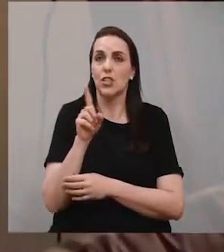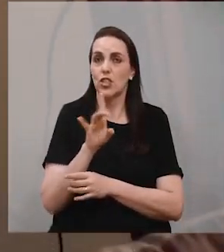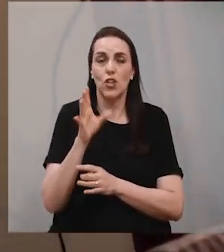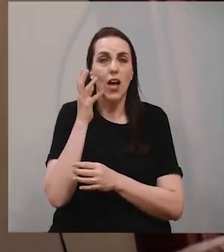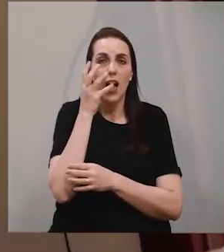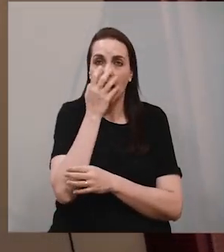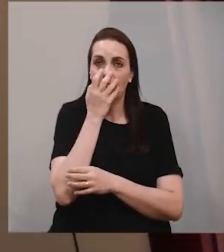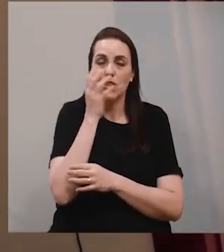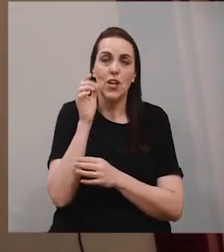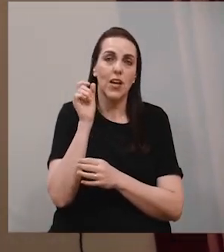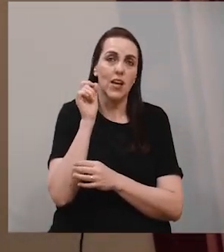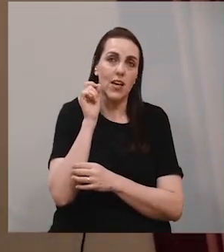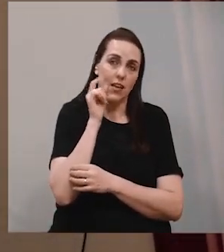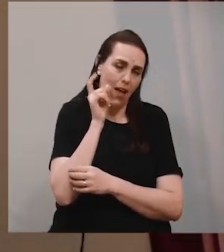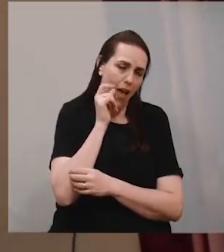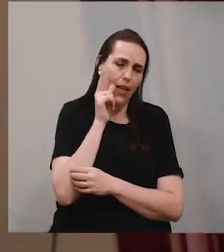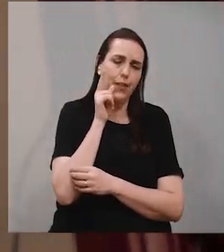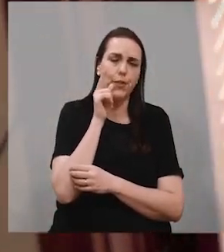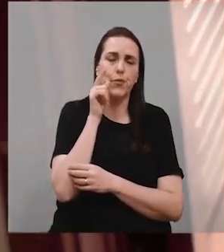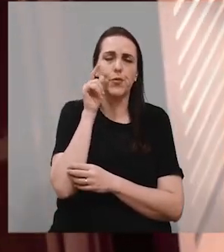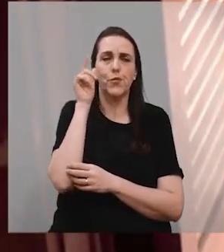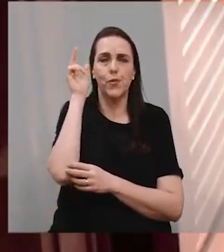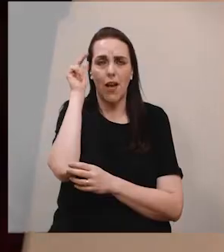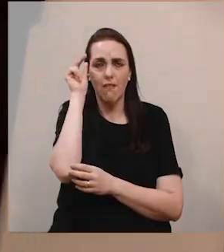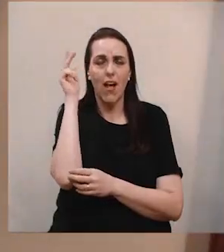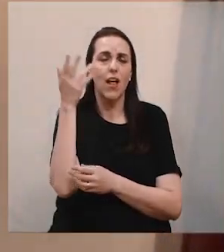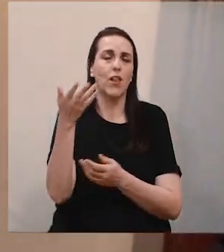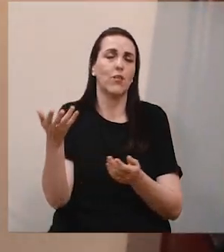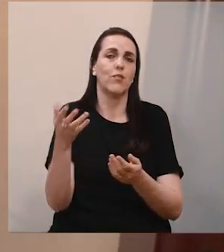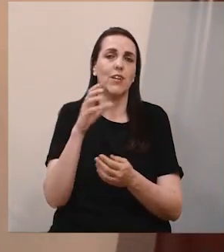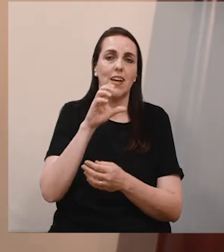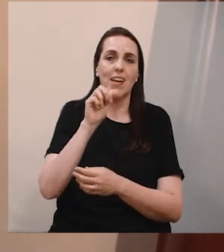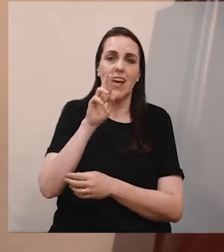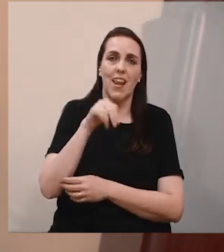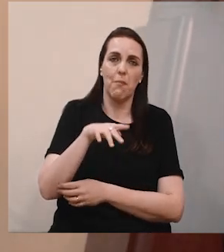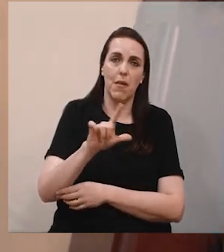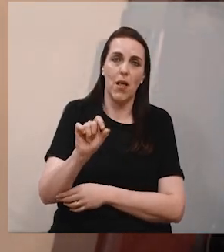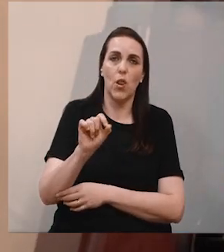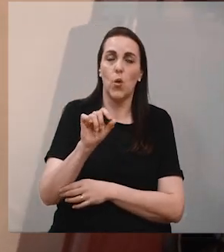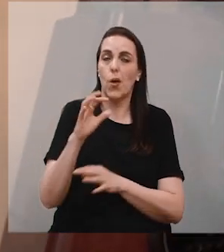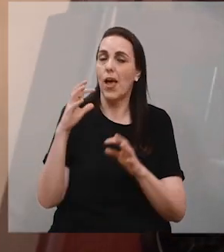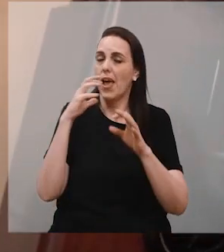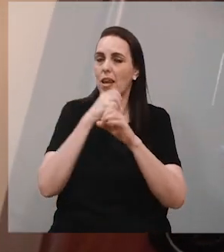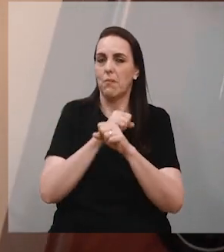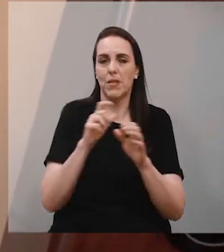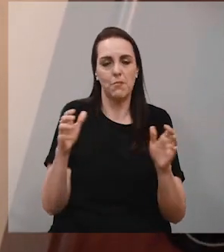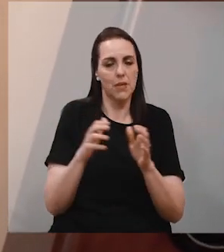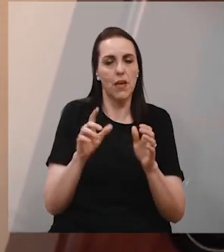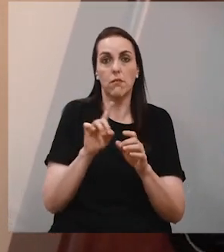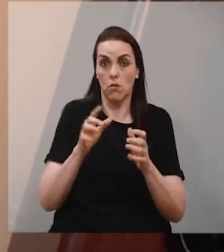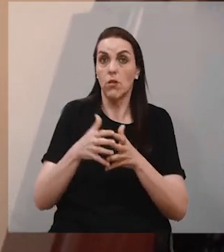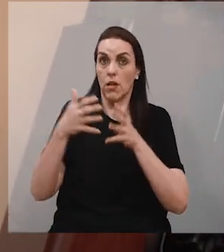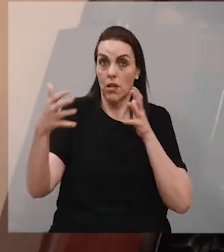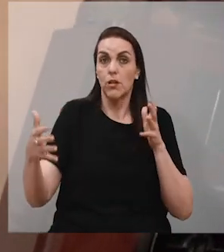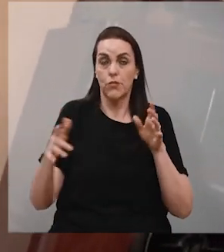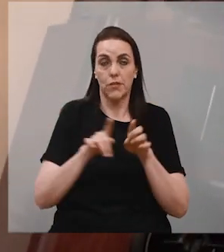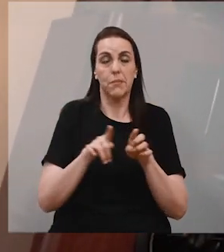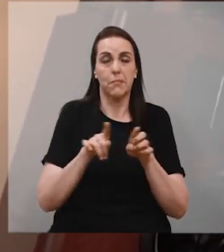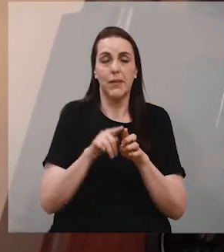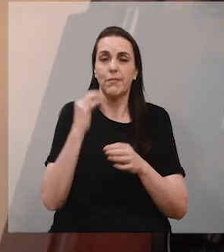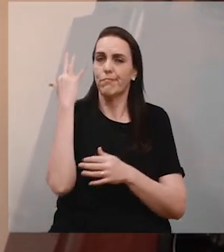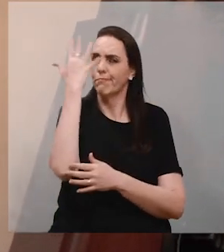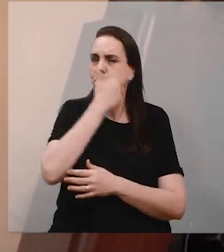cachorrinhos, mas gatos também. Tivemos o cavalo caramelo também, então não foram só animais de pequeno porte. Então, é muito lindo ver